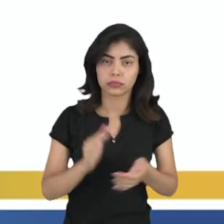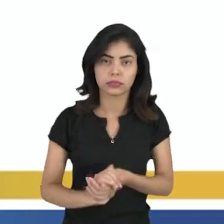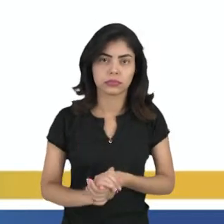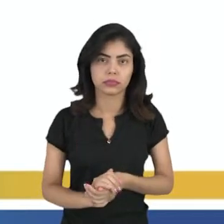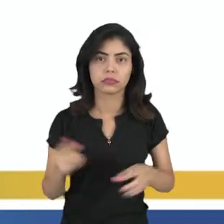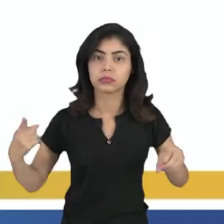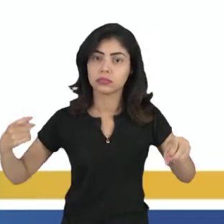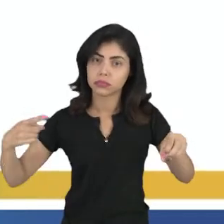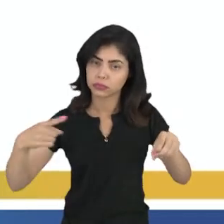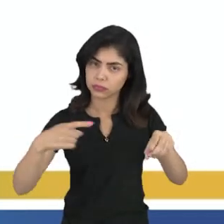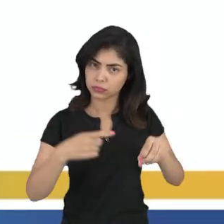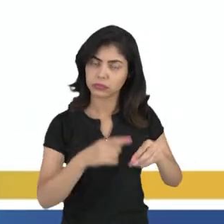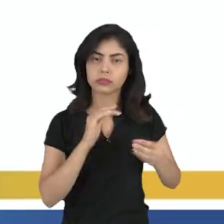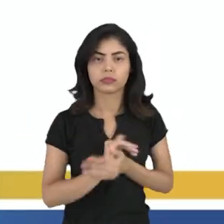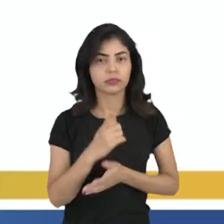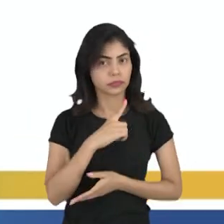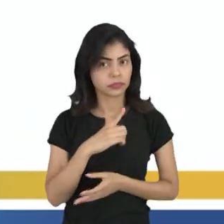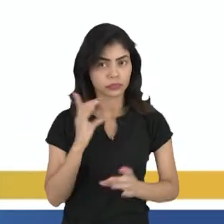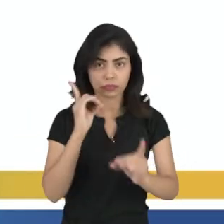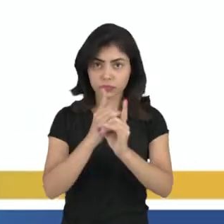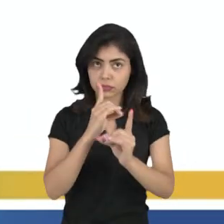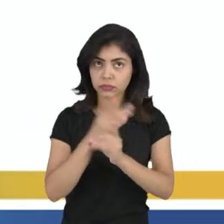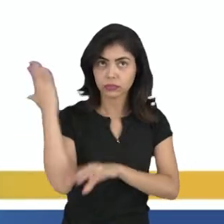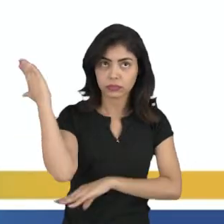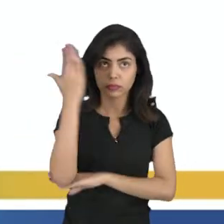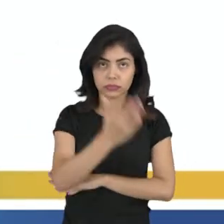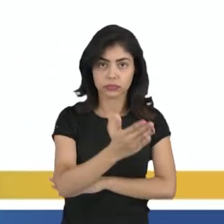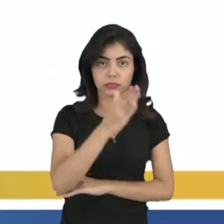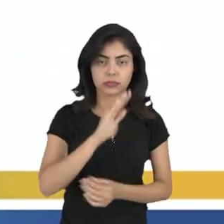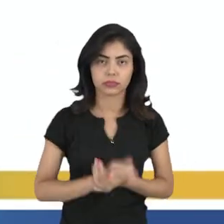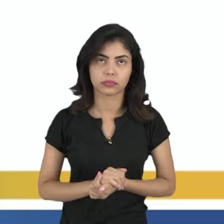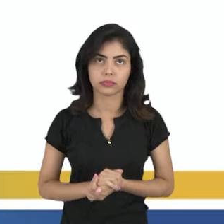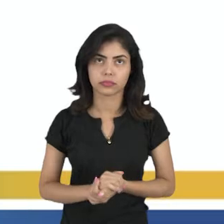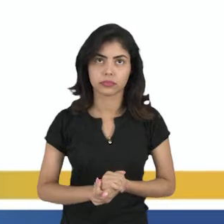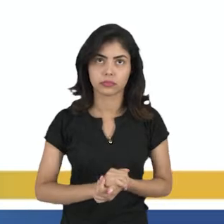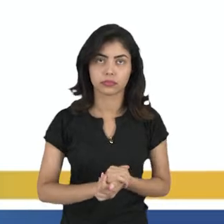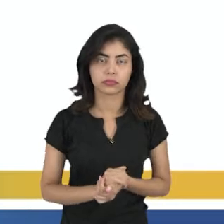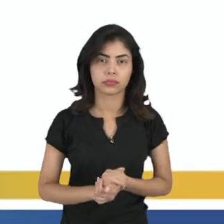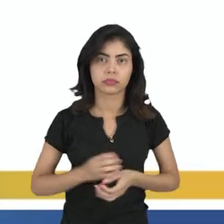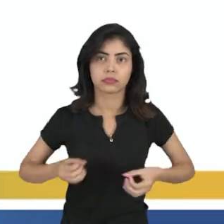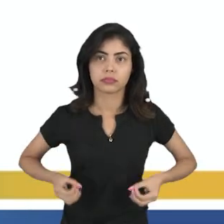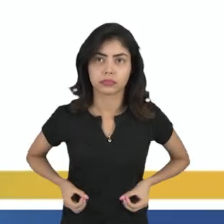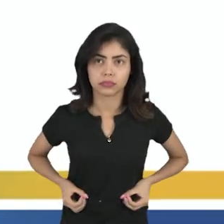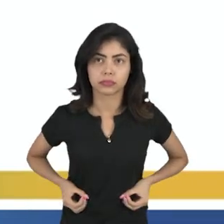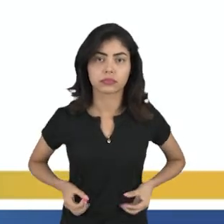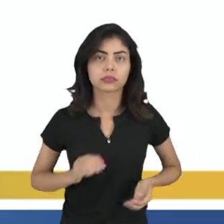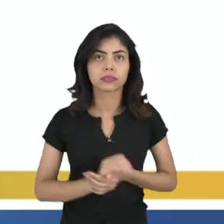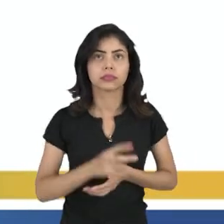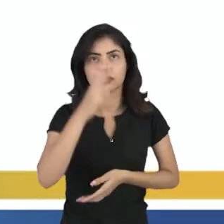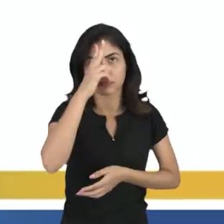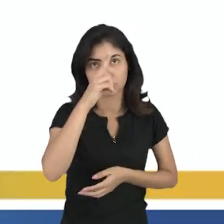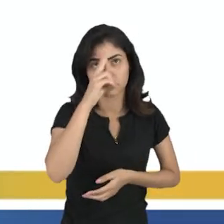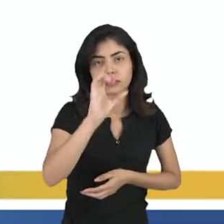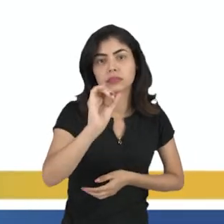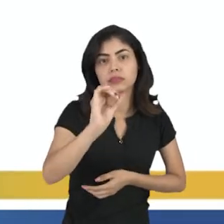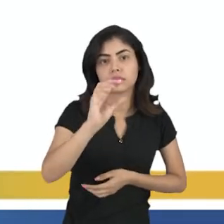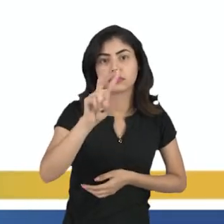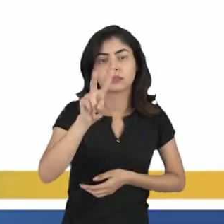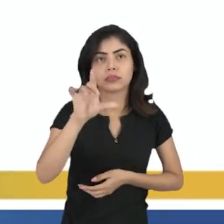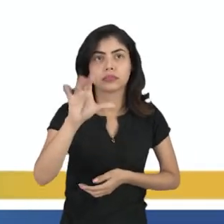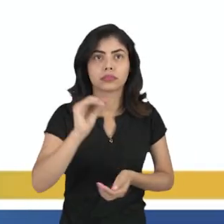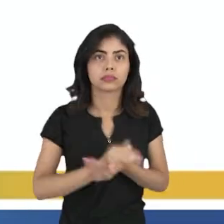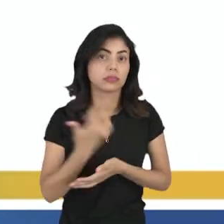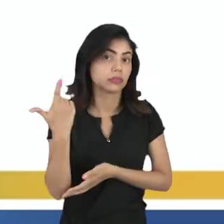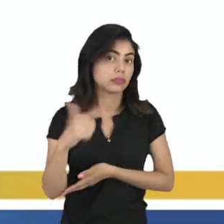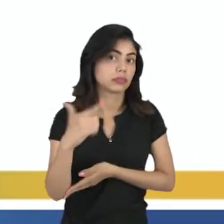os espermatozoides tenham um encontro direto com o óvulo. Lembra que o óvulo, que é o gameta feminino,